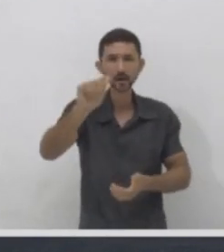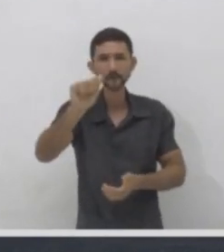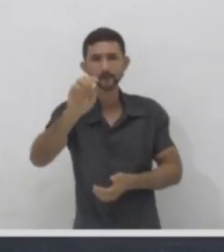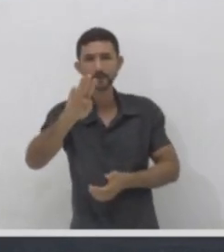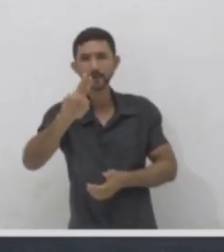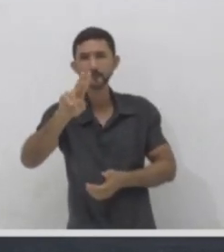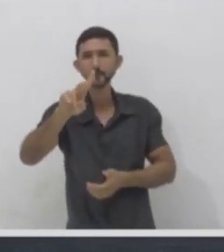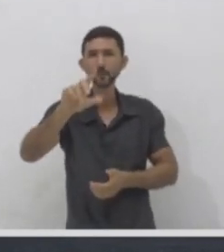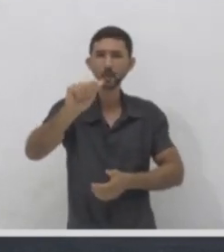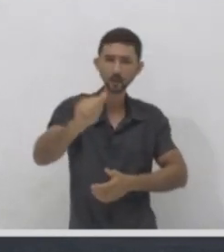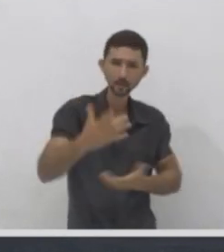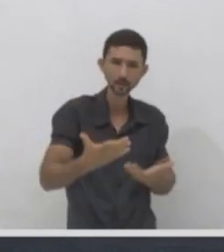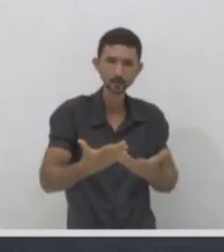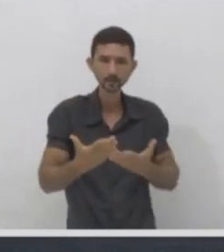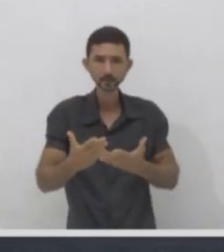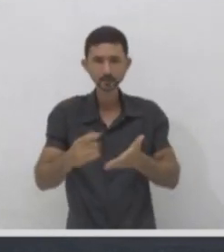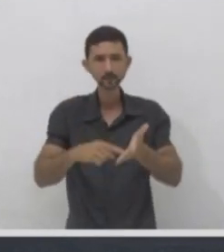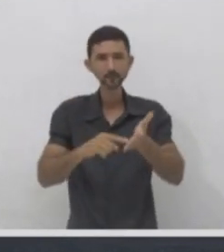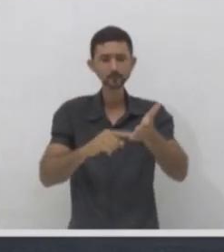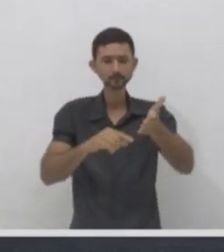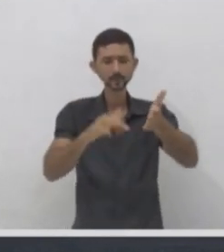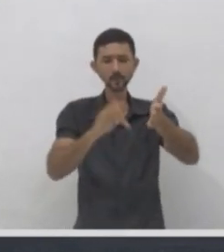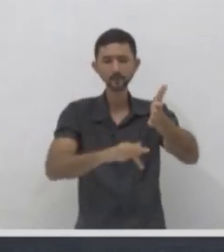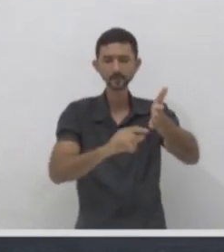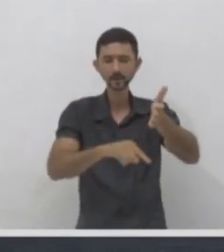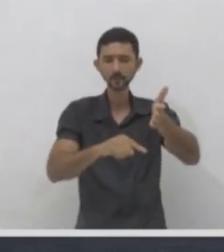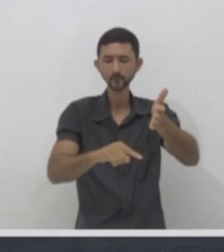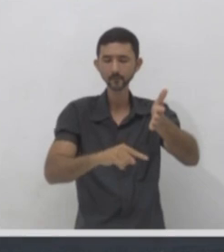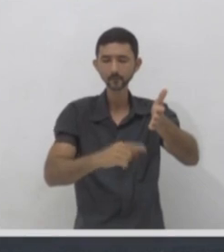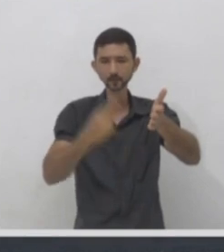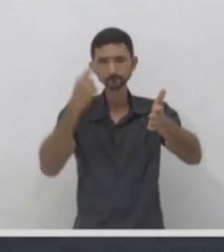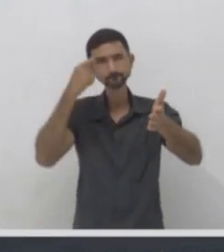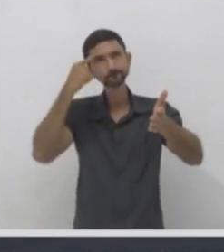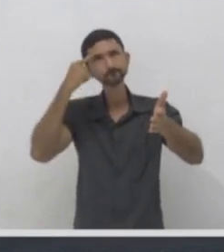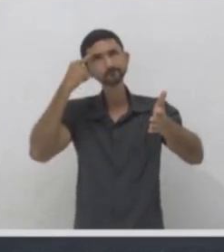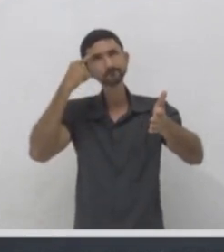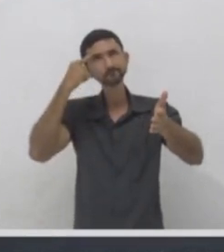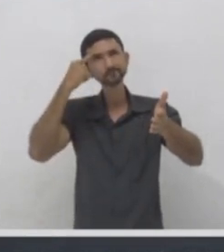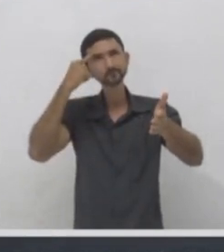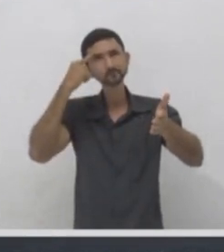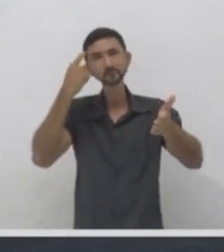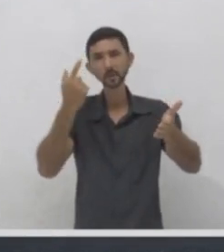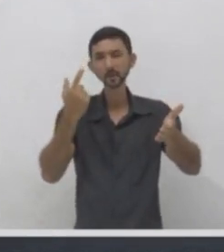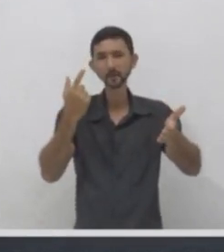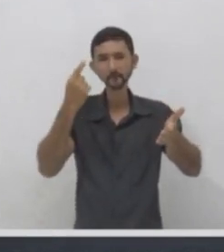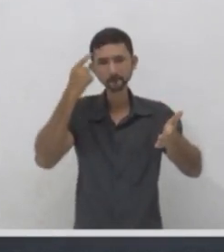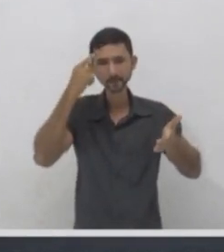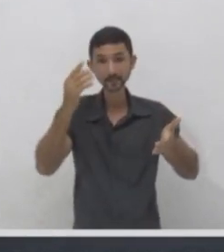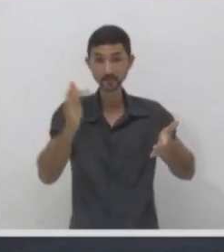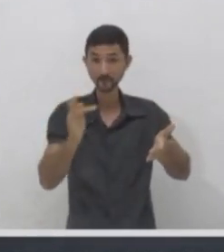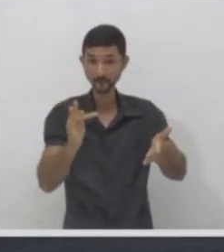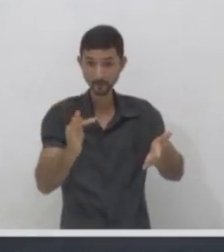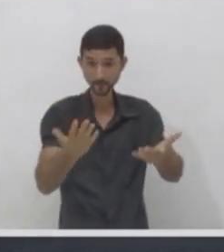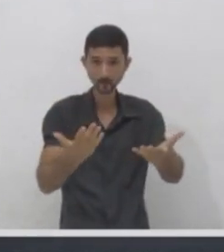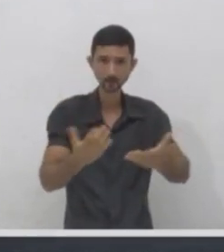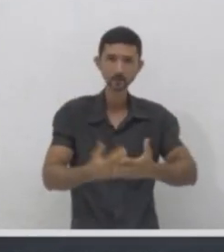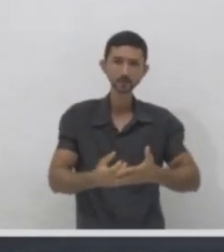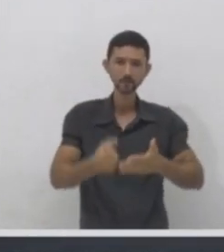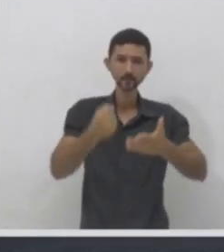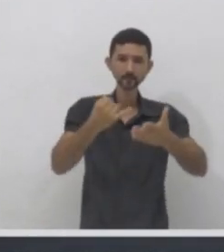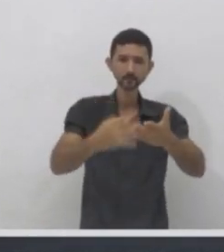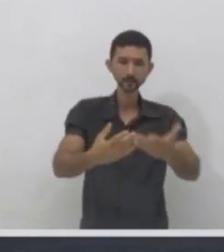precisa gerar uma reflexão dos leitores, ou seja, do seu receptor. Porque a fábula, ela traz um ensinamento, uma